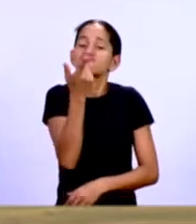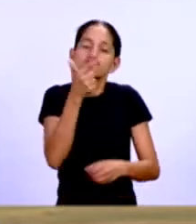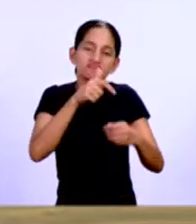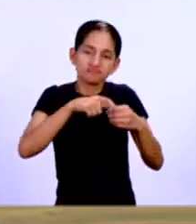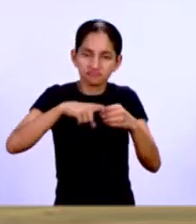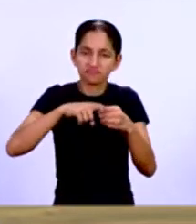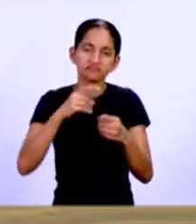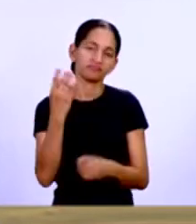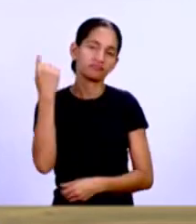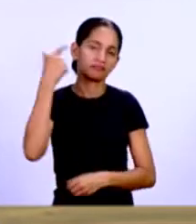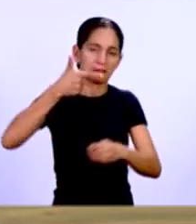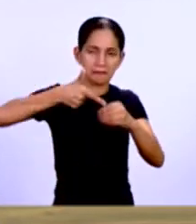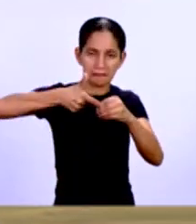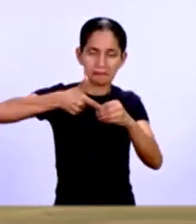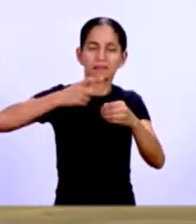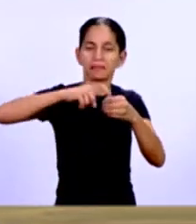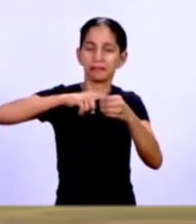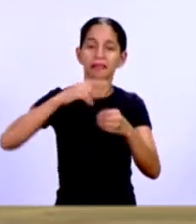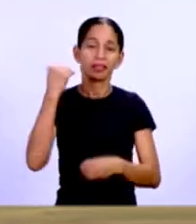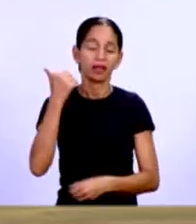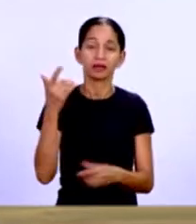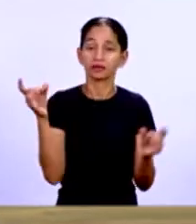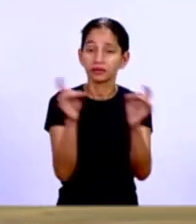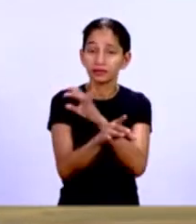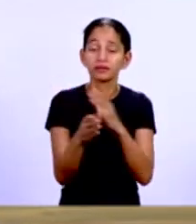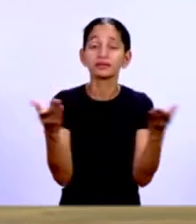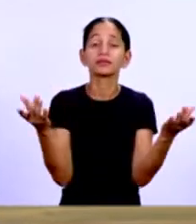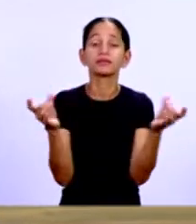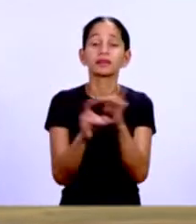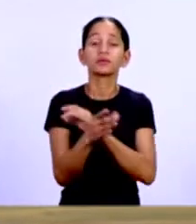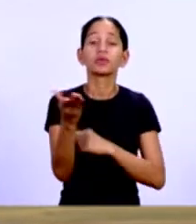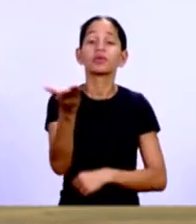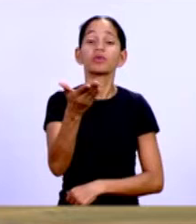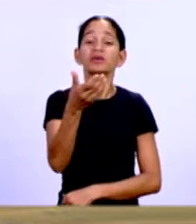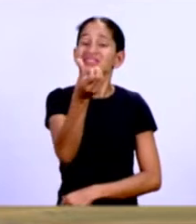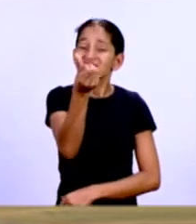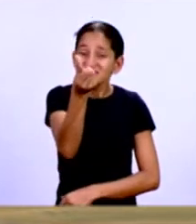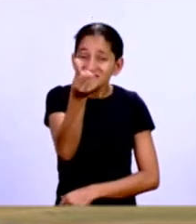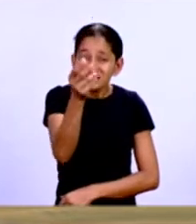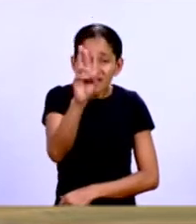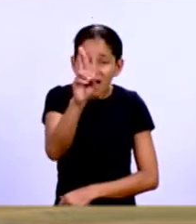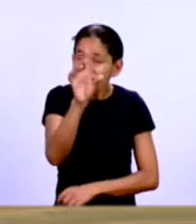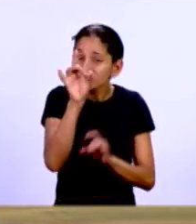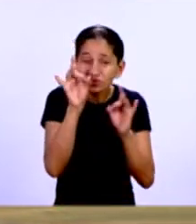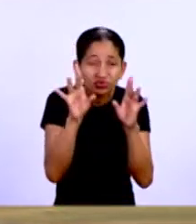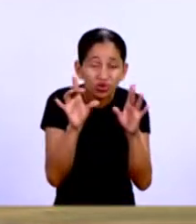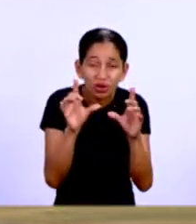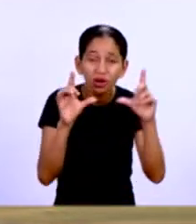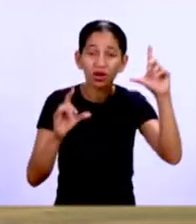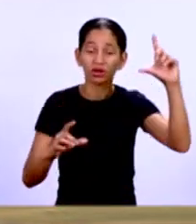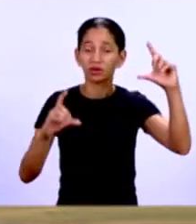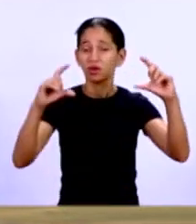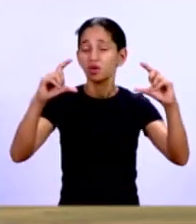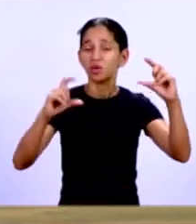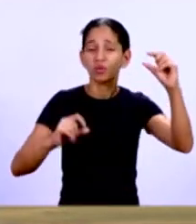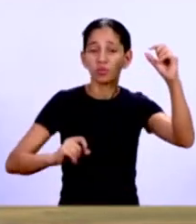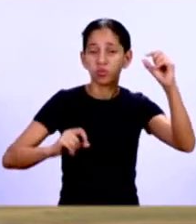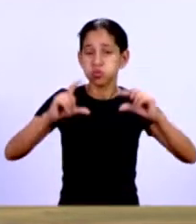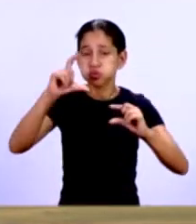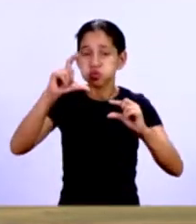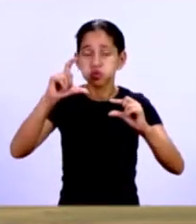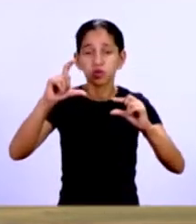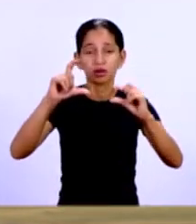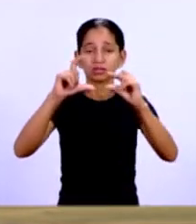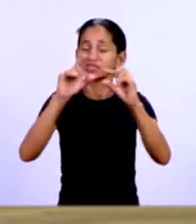a 15 reais, hoje essa ação fechou no mercado financeiro a 6 reais. Então, você está perdendo quase 10 reais por